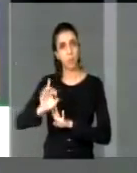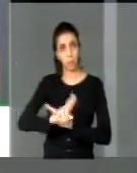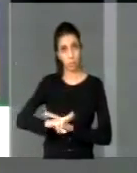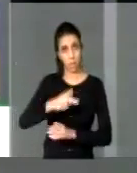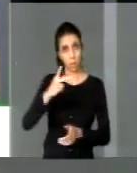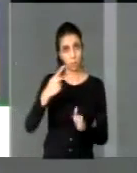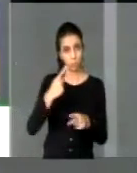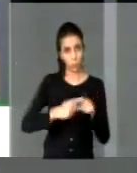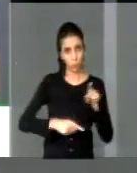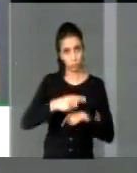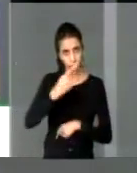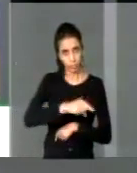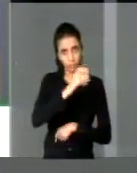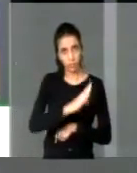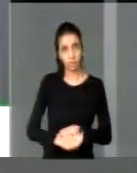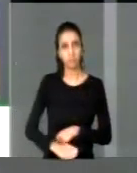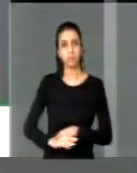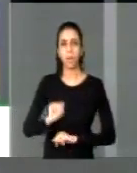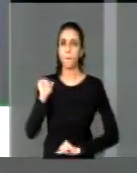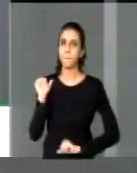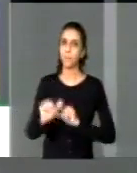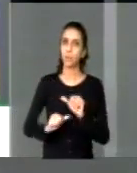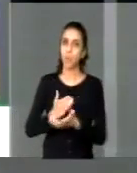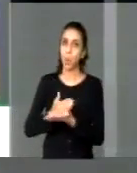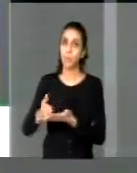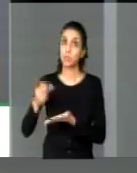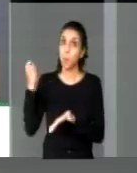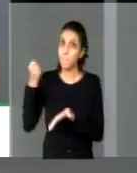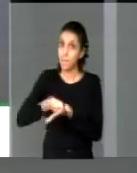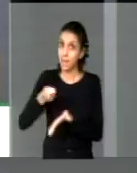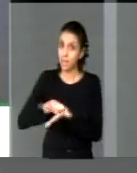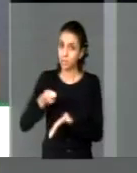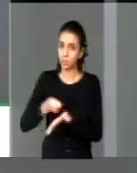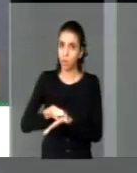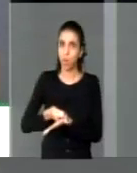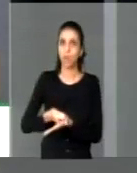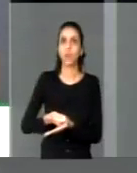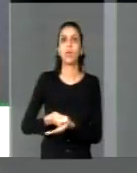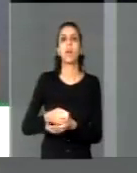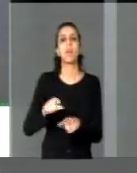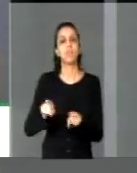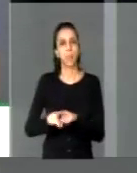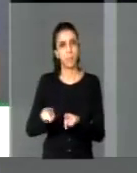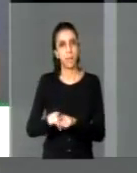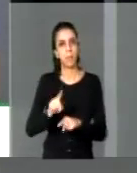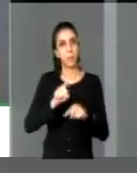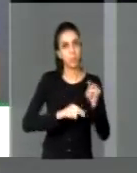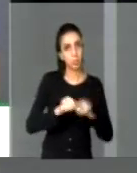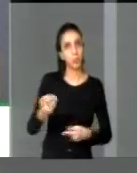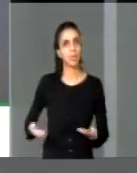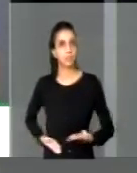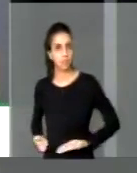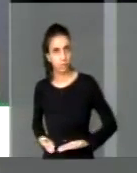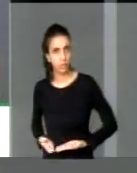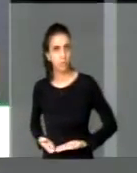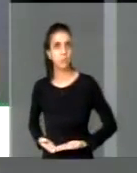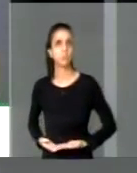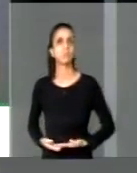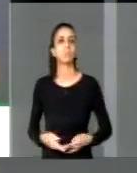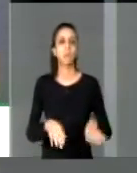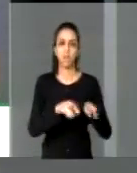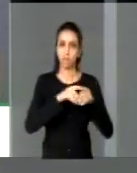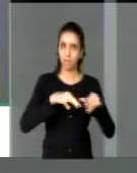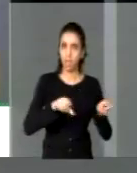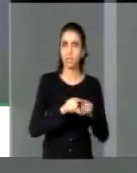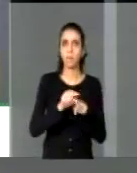ali apontados passaram a ser obrigatórios para bens e serviços em bloco terrestre, em blocos em águas